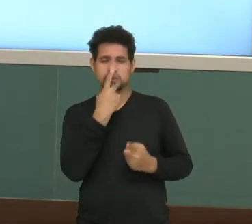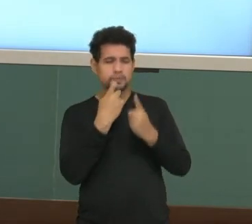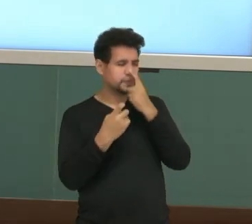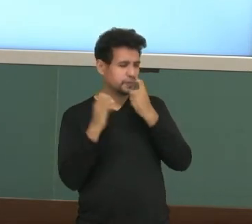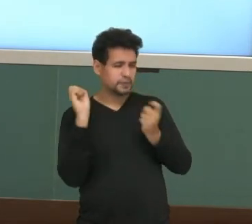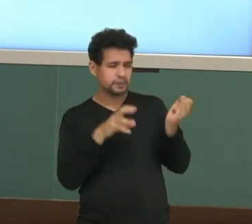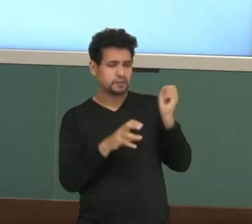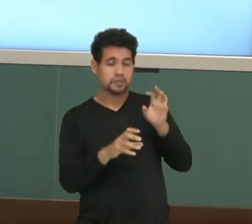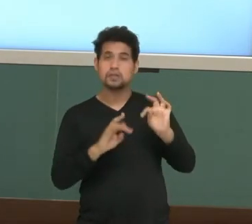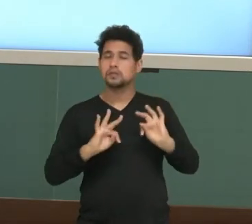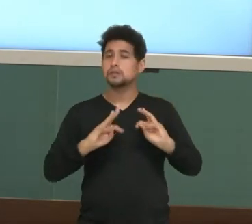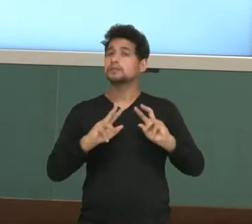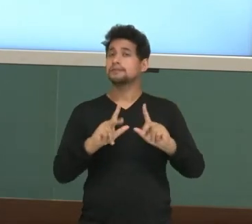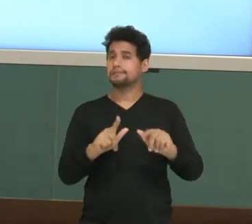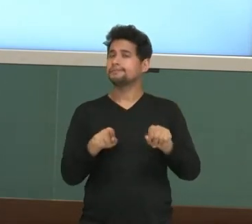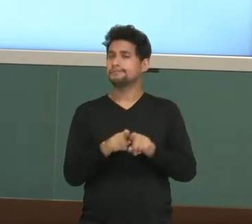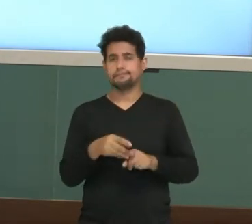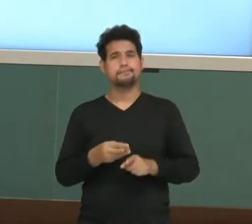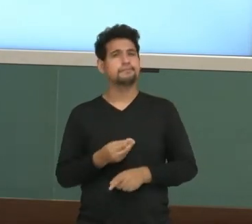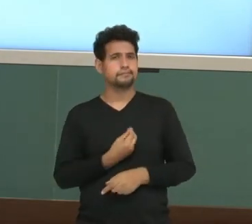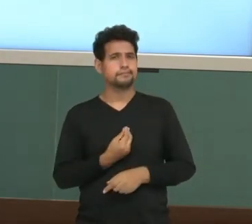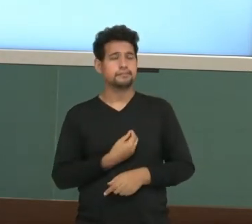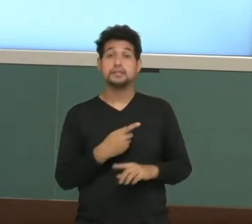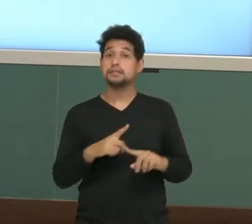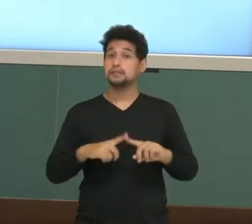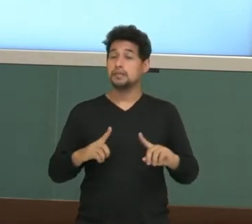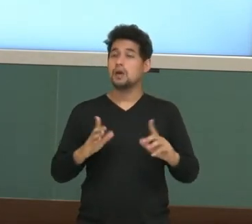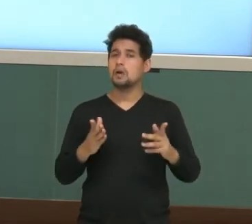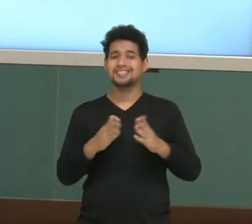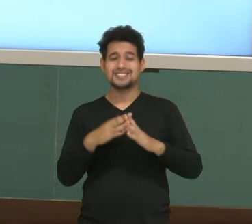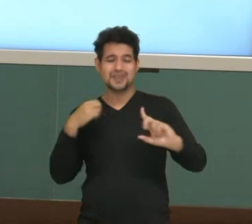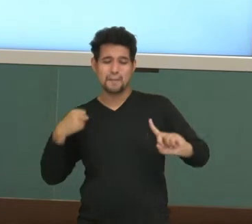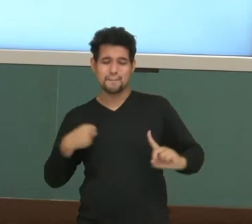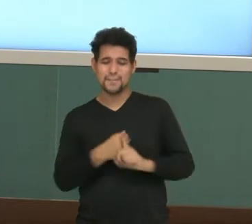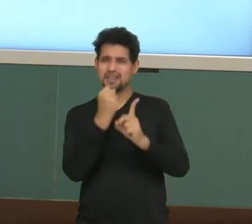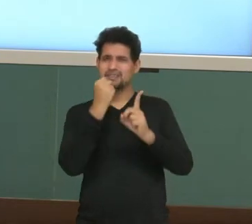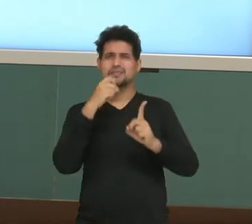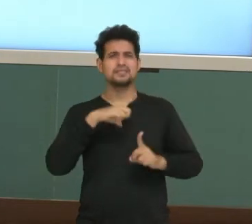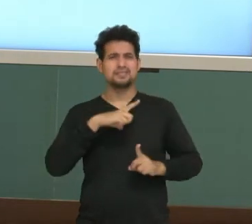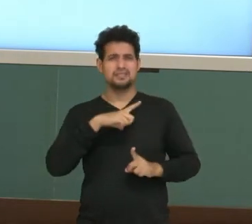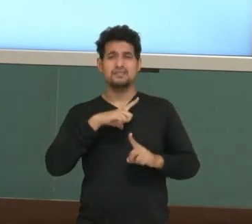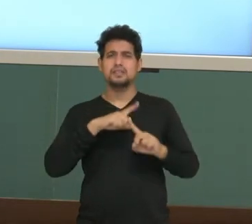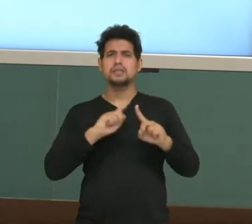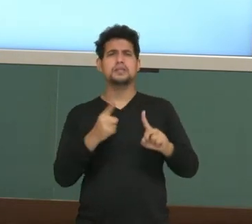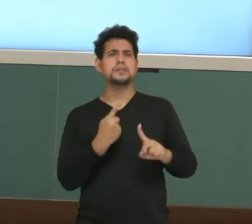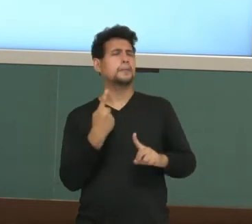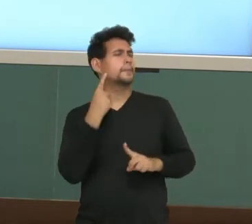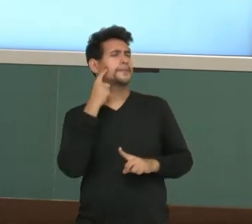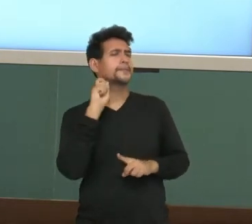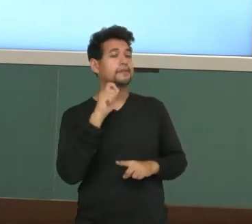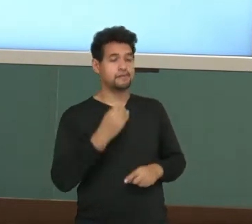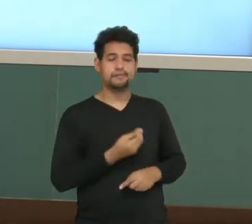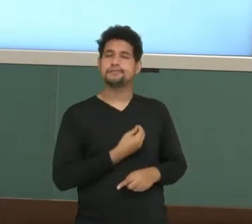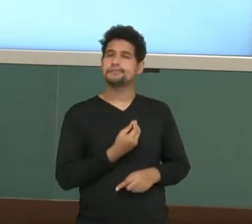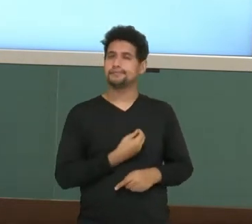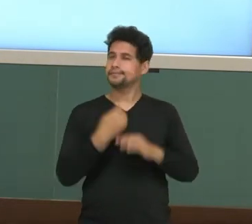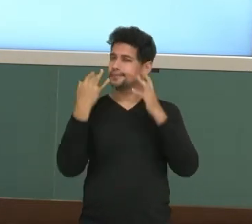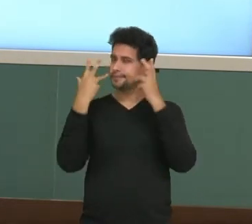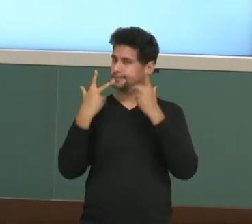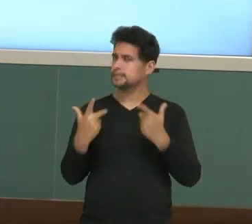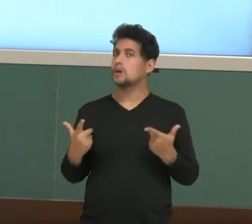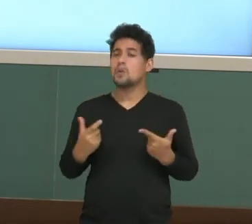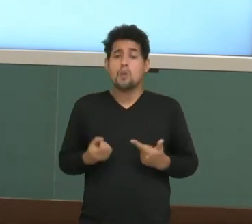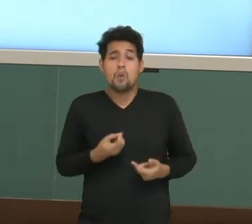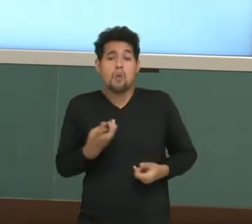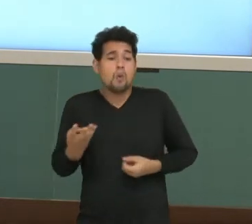que comprometeu diretamente a vida. Então, nesses impactos ambientais, a gente também pode pensar na vida animal, o quanto